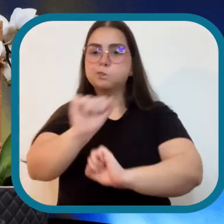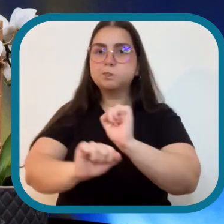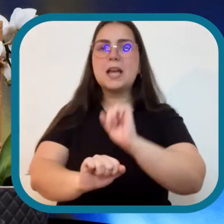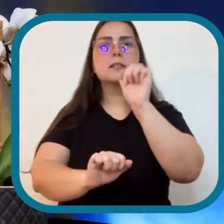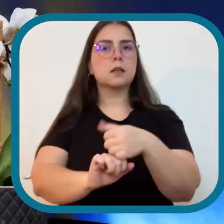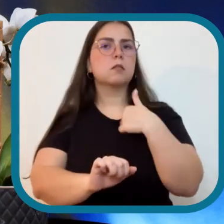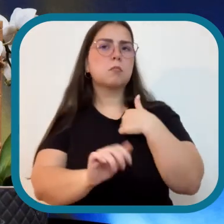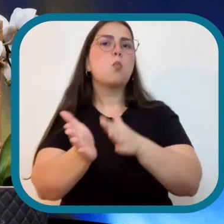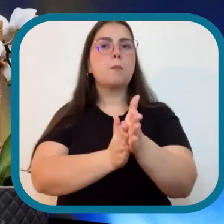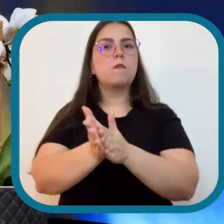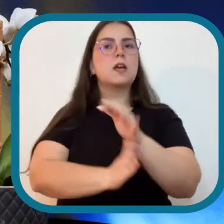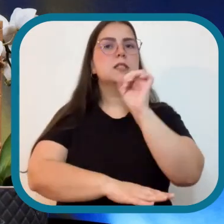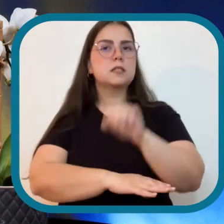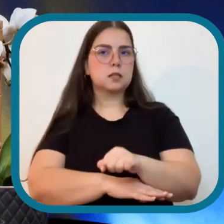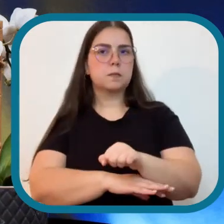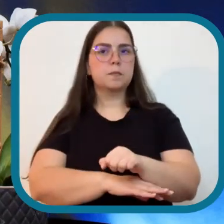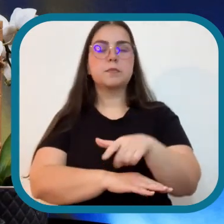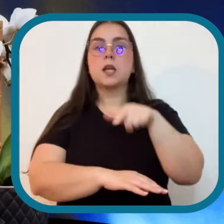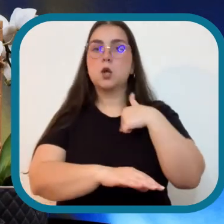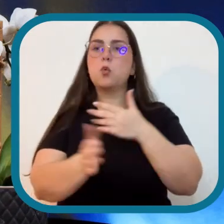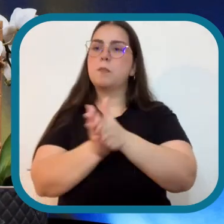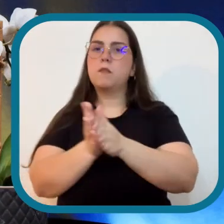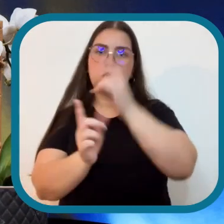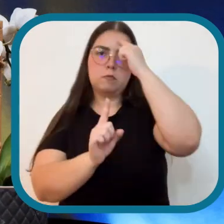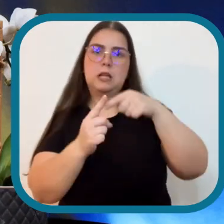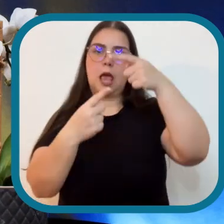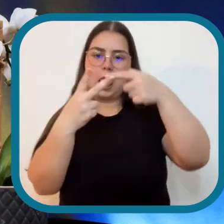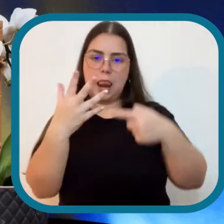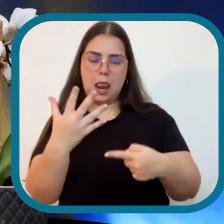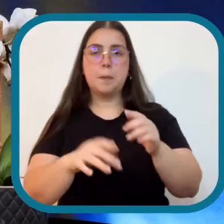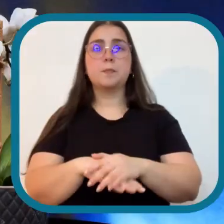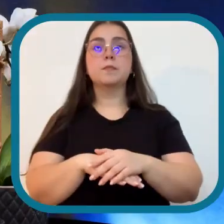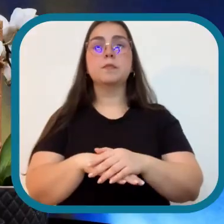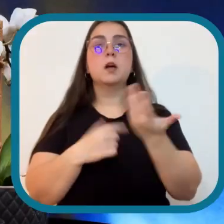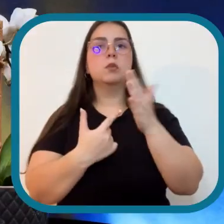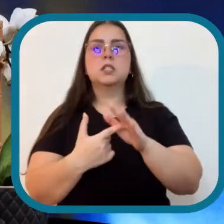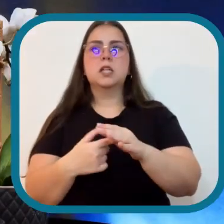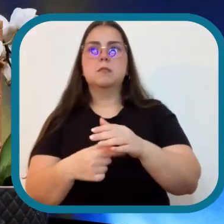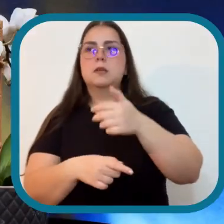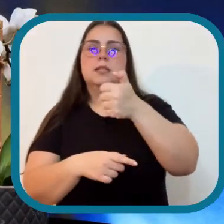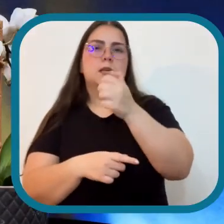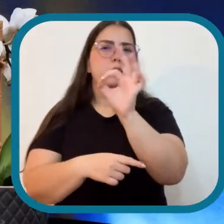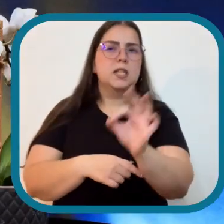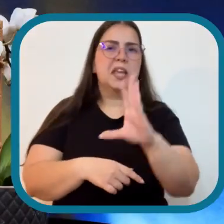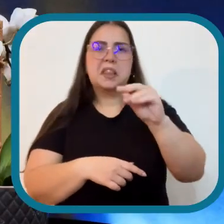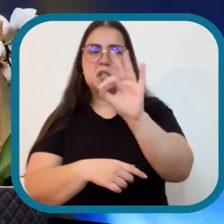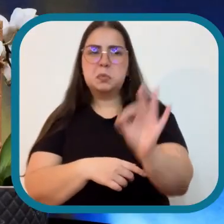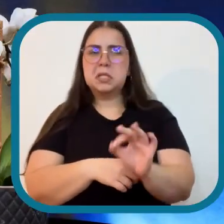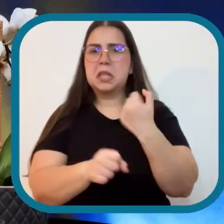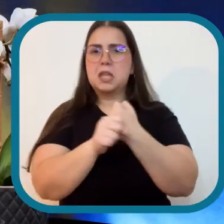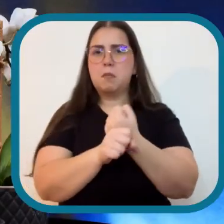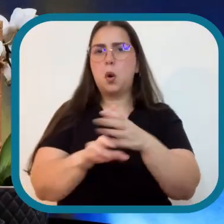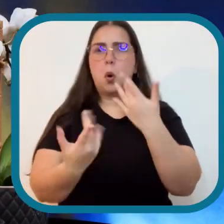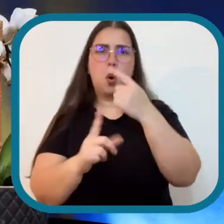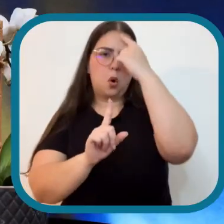que, sim, senhor, estou a utilizar a inteligência artificial e utilizei-a para estes fins. Utilizar para uns 5%, 10% de trabalho, por exemplo, não me choca nada. Ou